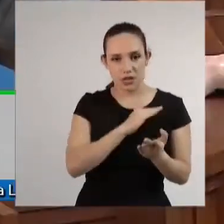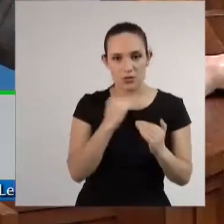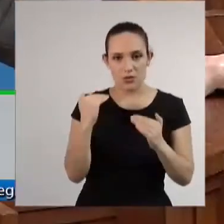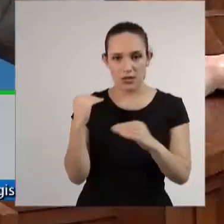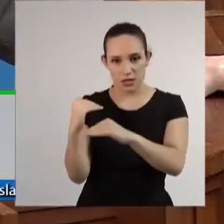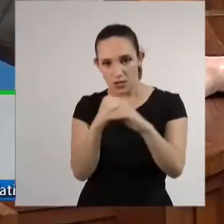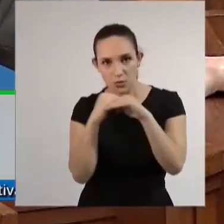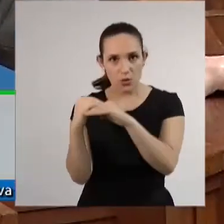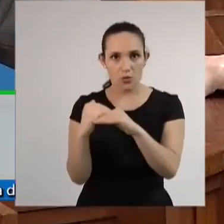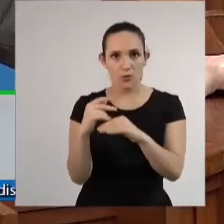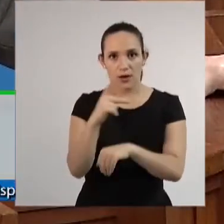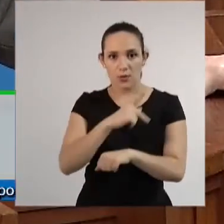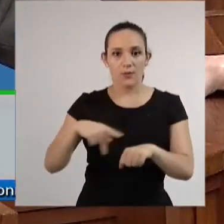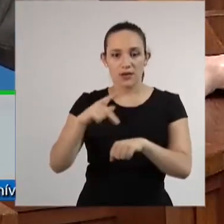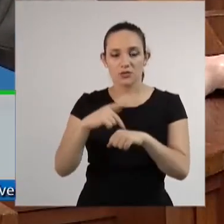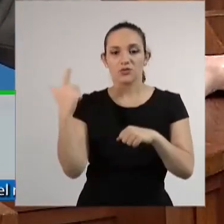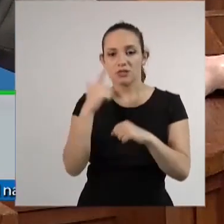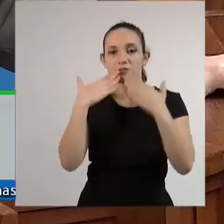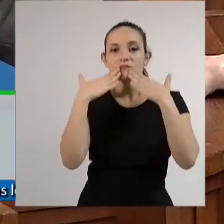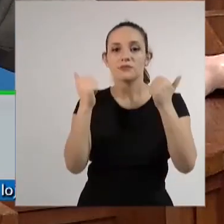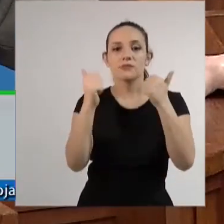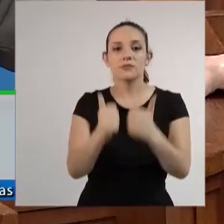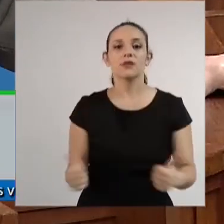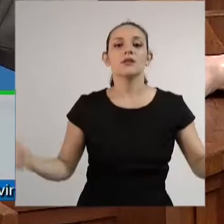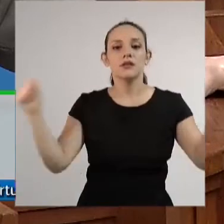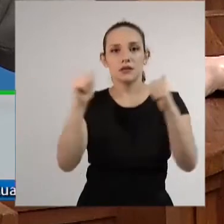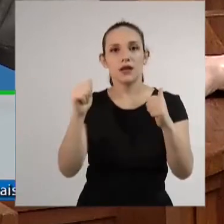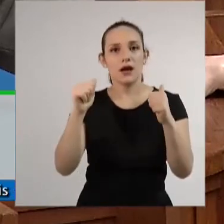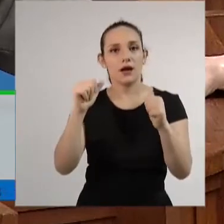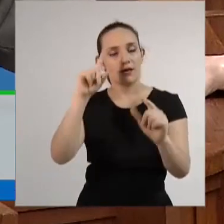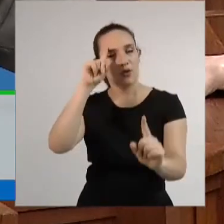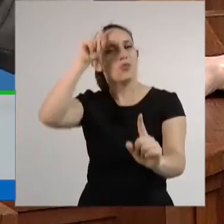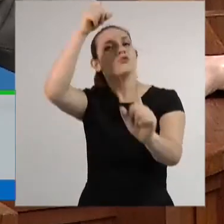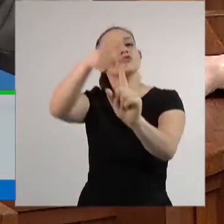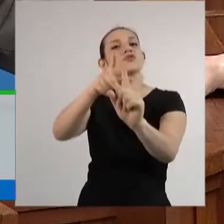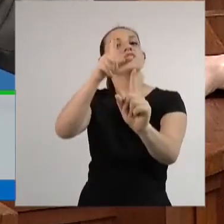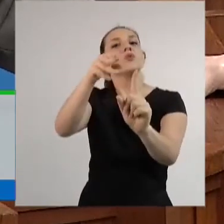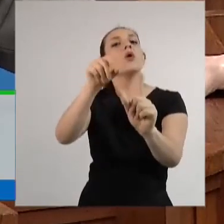efetivamente caminhar em direção daquilo que todos nós queremos, que é um